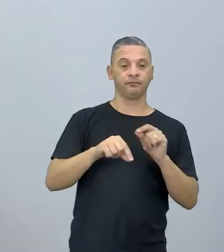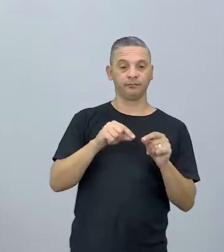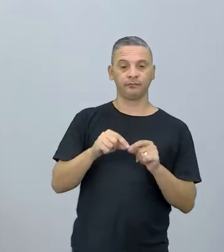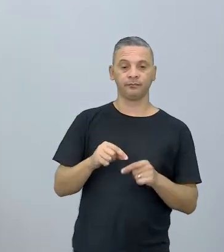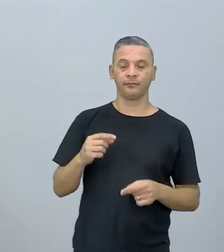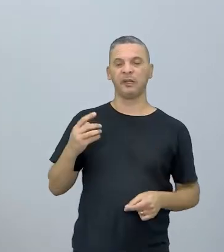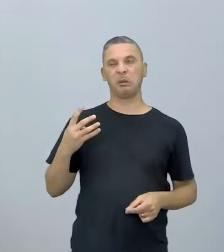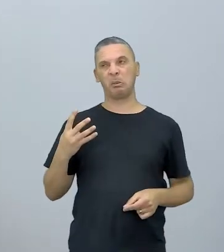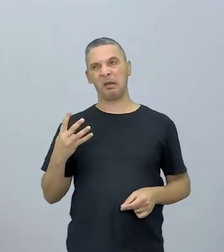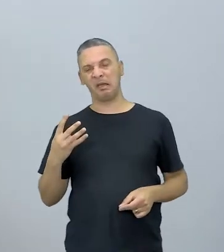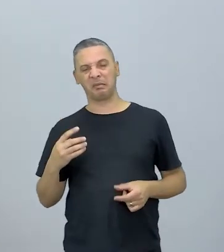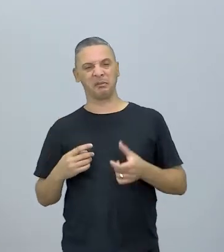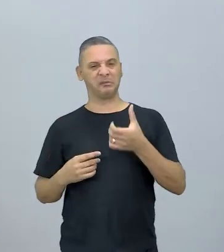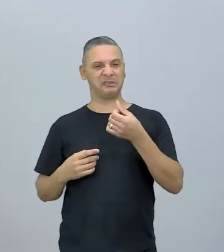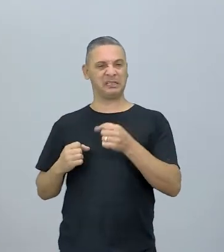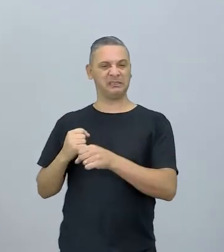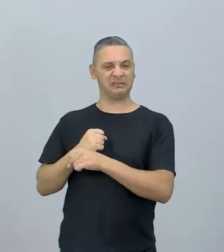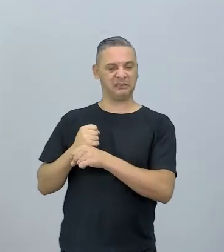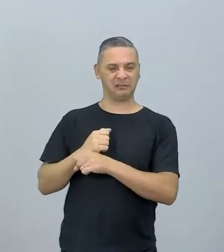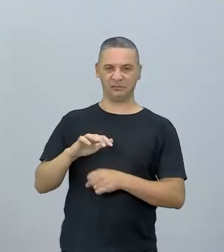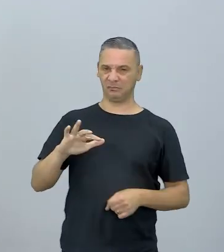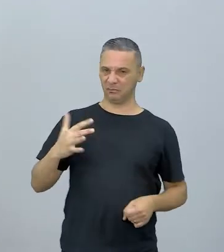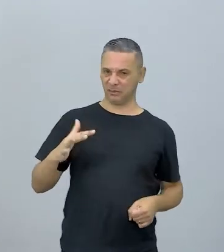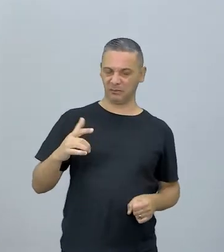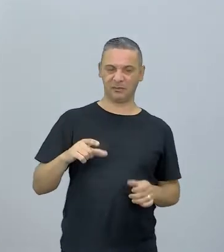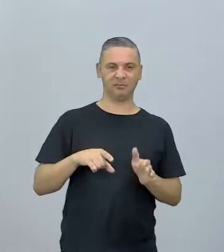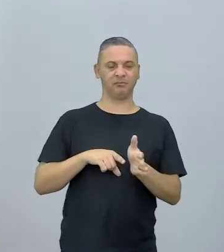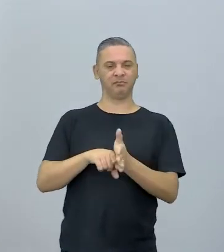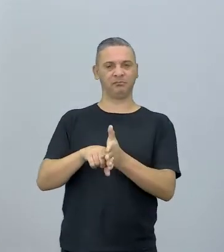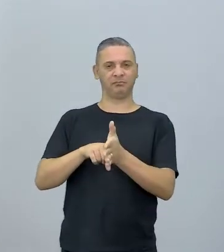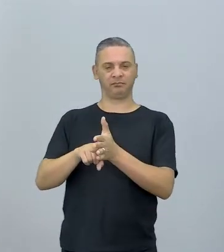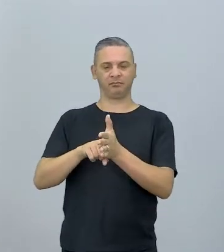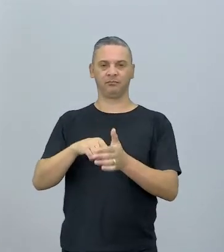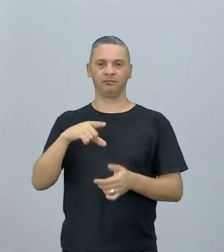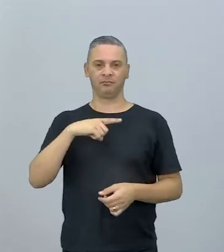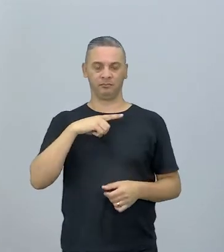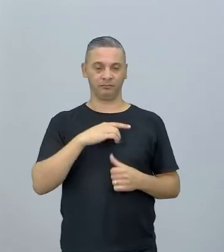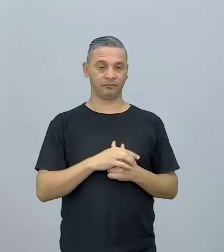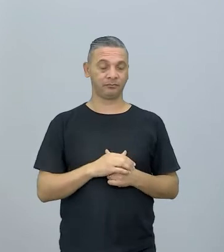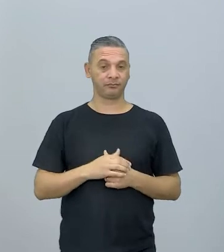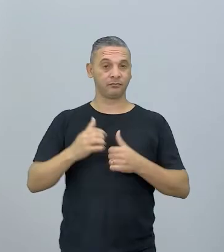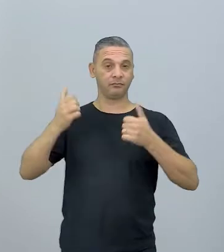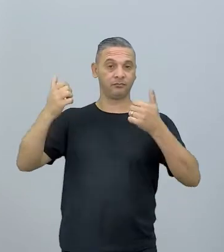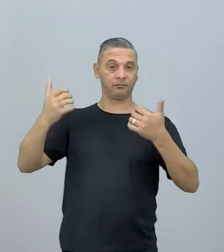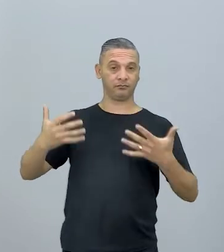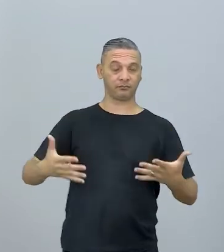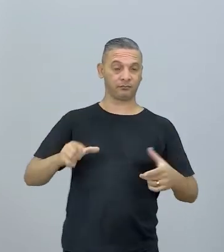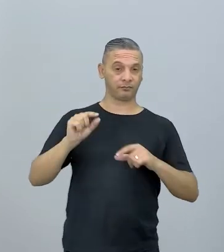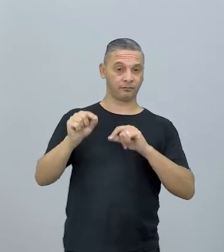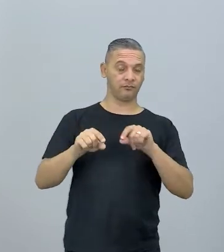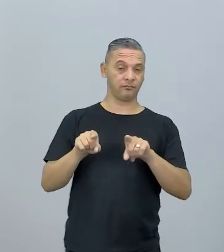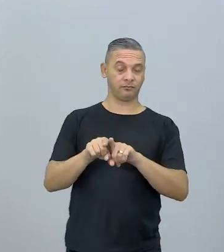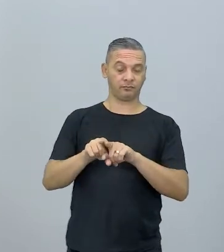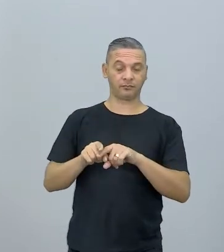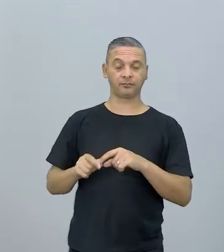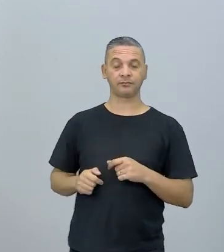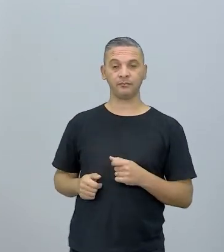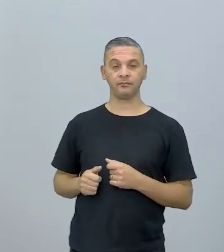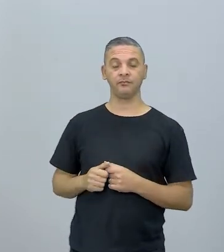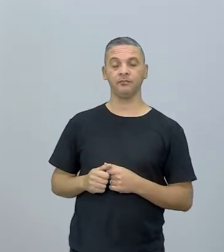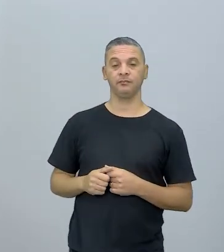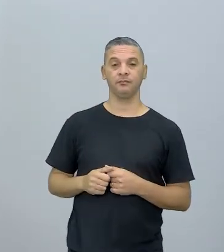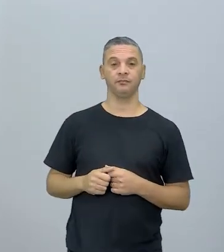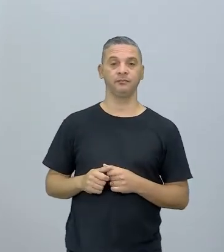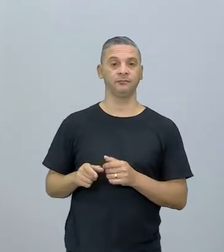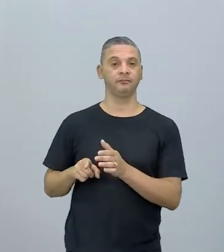4, 6 anos para fazer essas pesquisas todas, né? E eu falando ainda dessa questão,